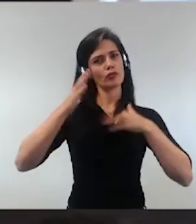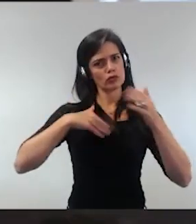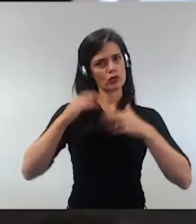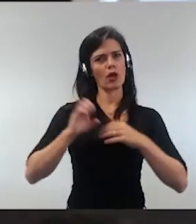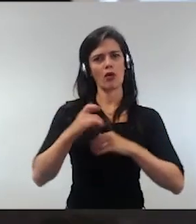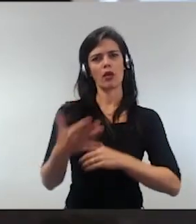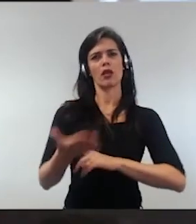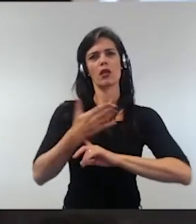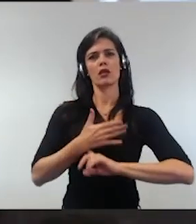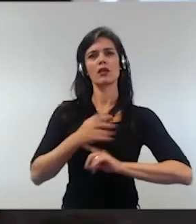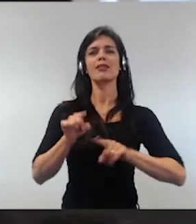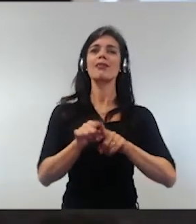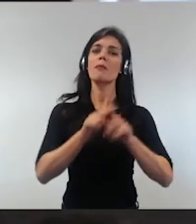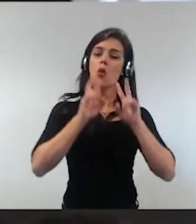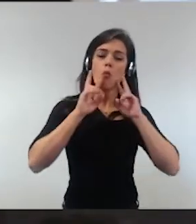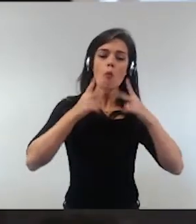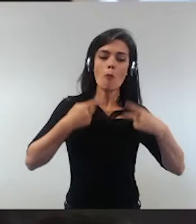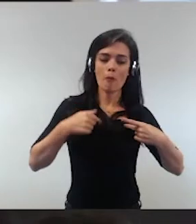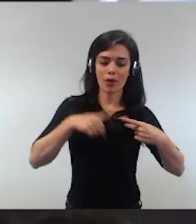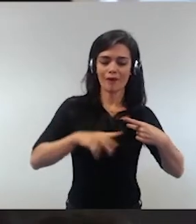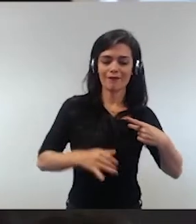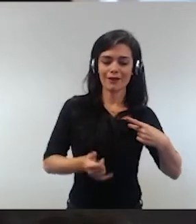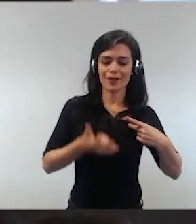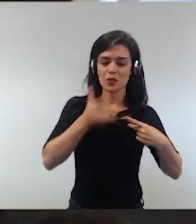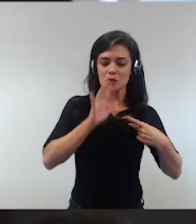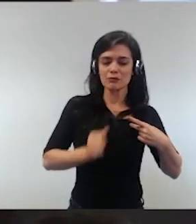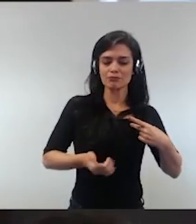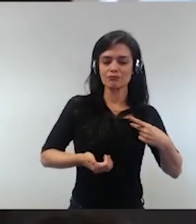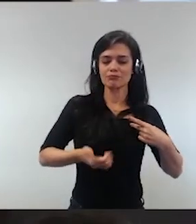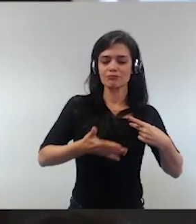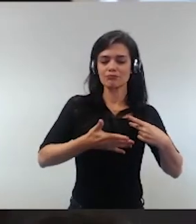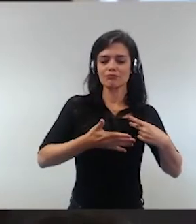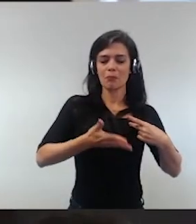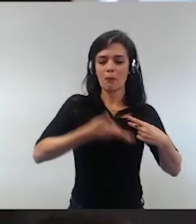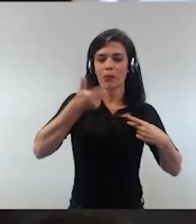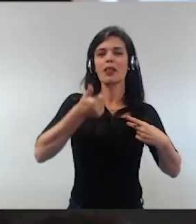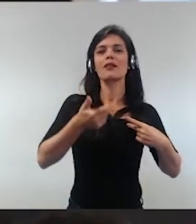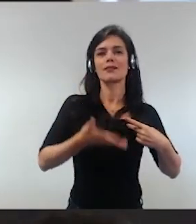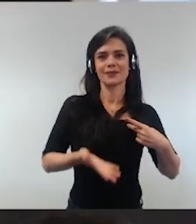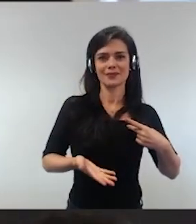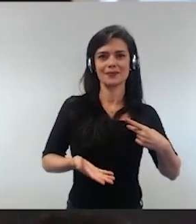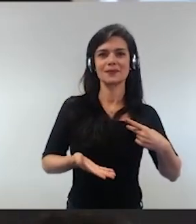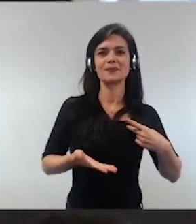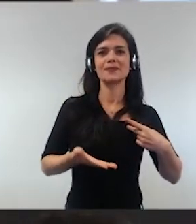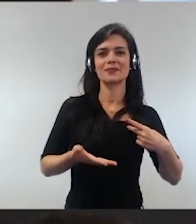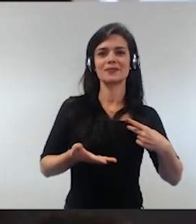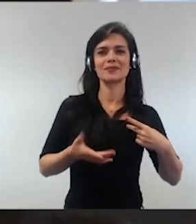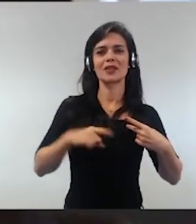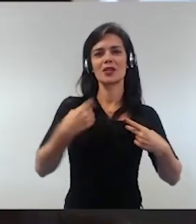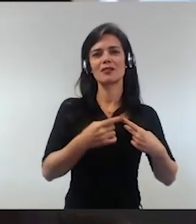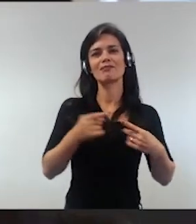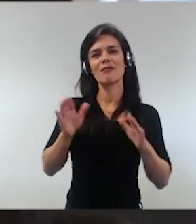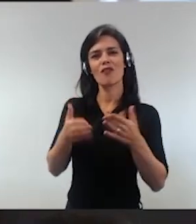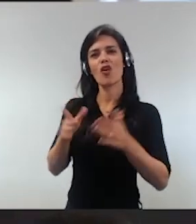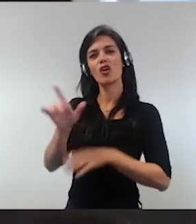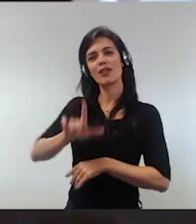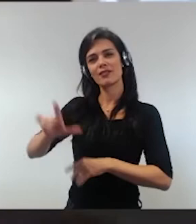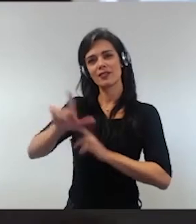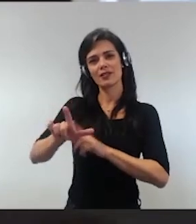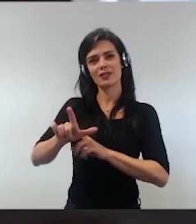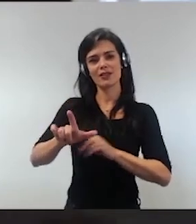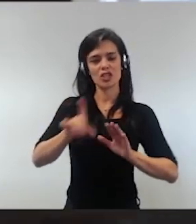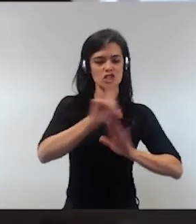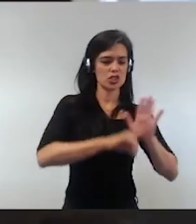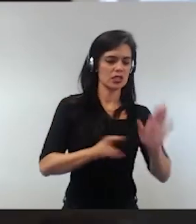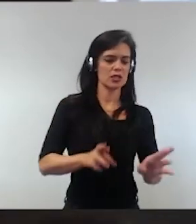te ajudar, isso é como ser humano, é nos aproximar da condição humana do outro. E lógico, quando a gente pensa na literatura, né, e na relação